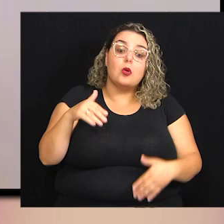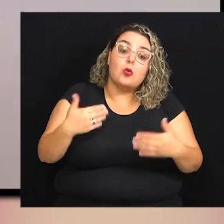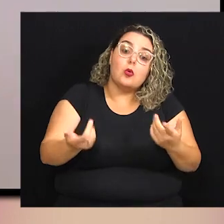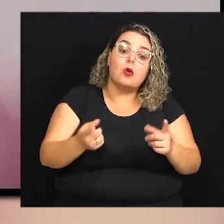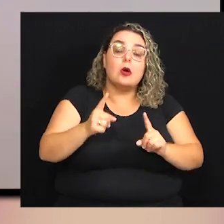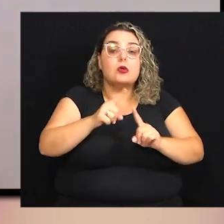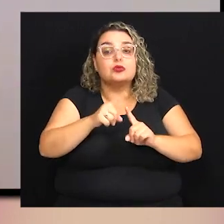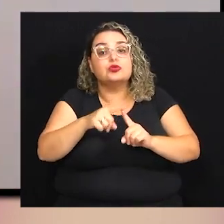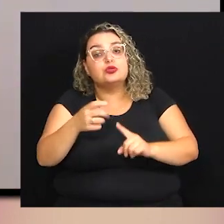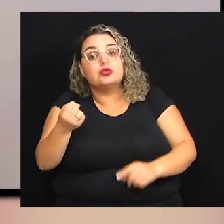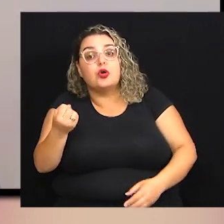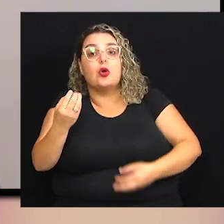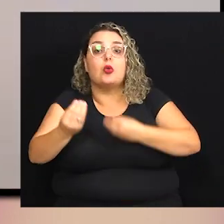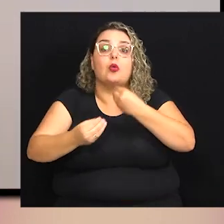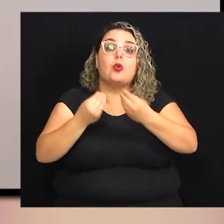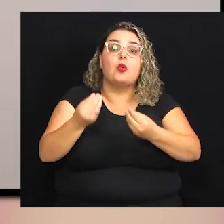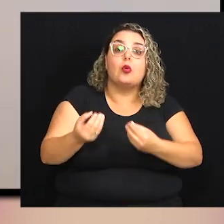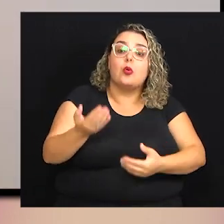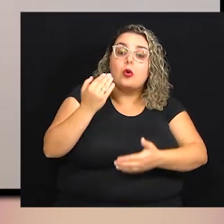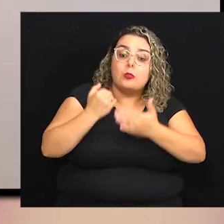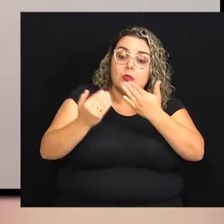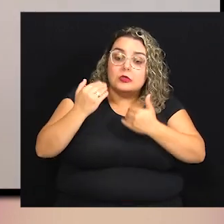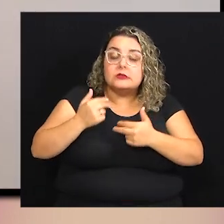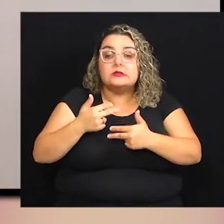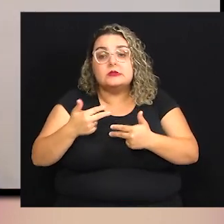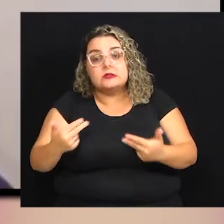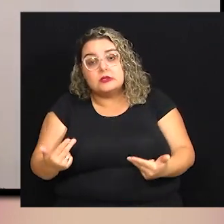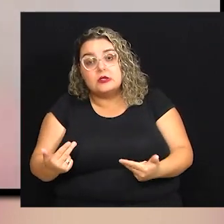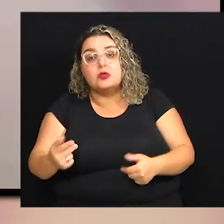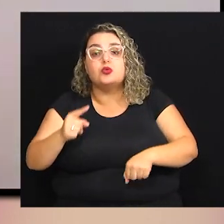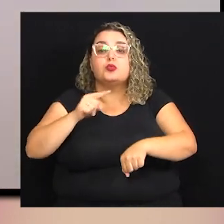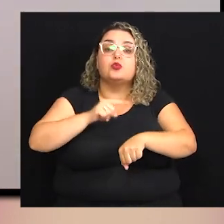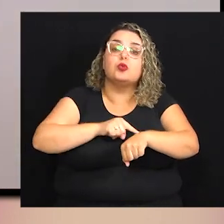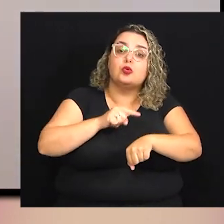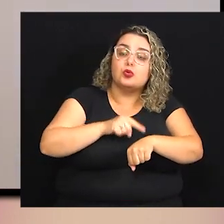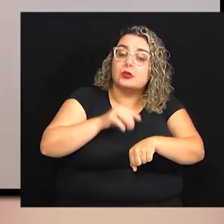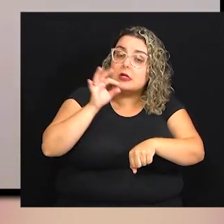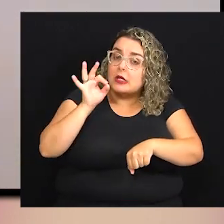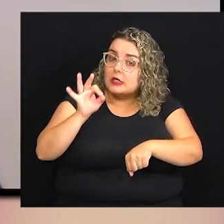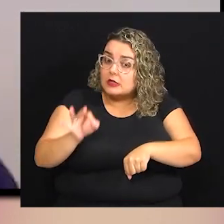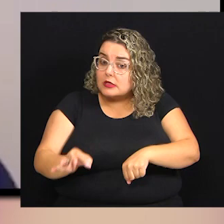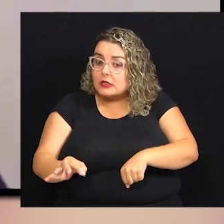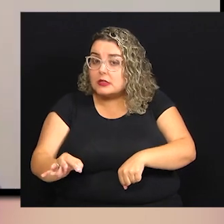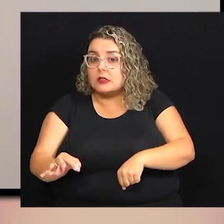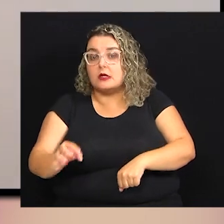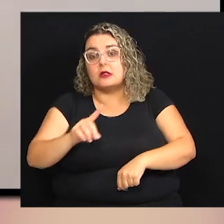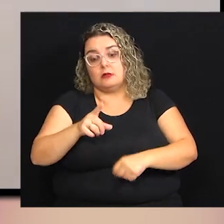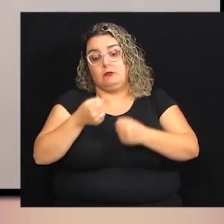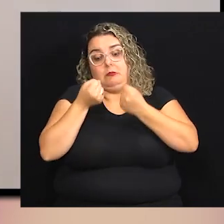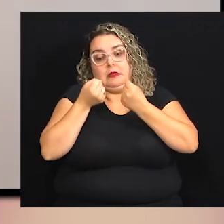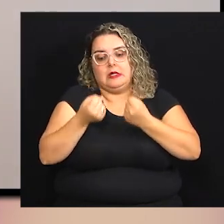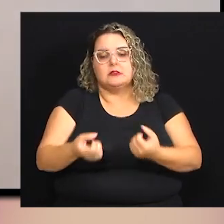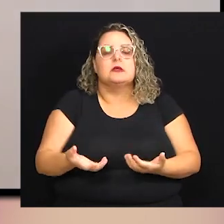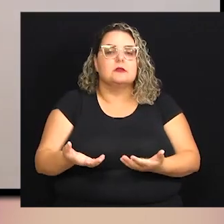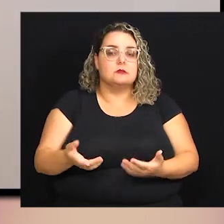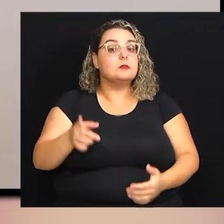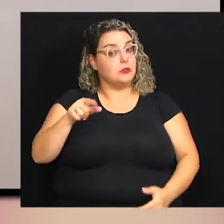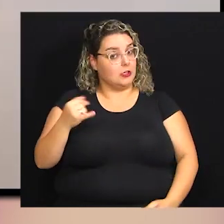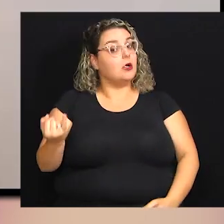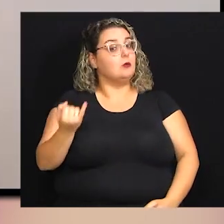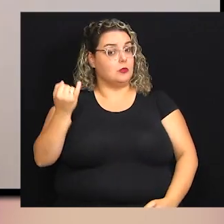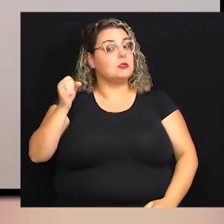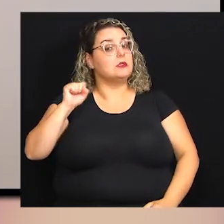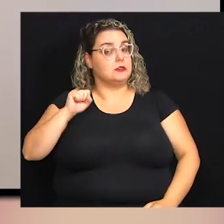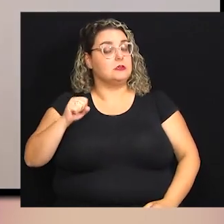que tipo de leite, como colocar na alimentação, o horário, que não seja muito pesado, e isso é